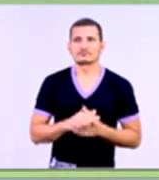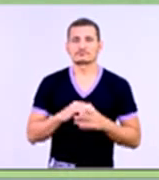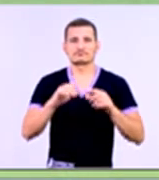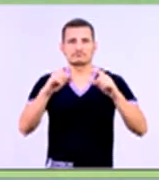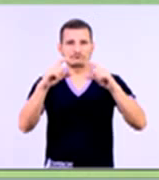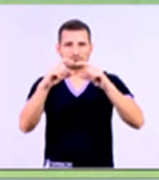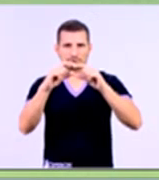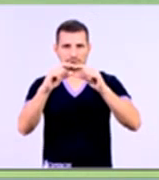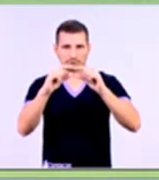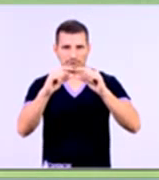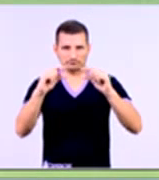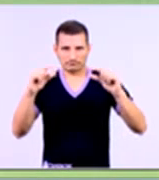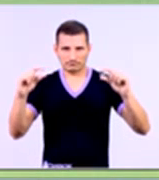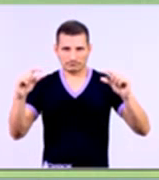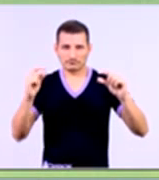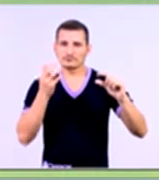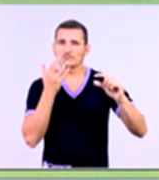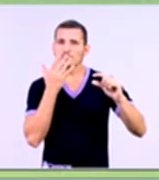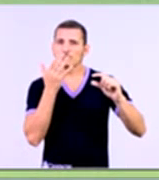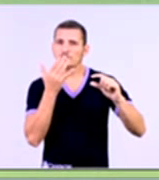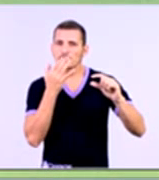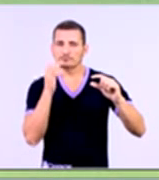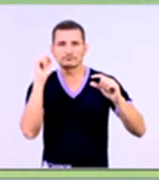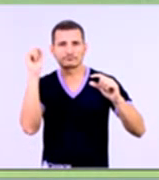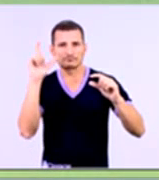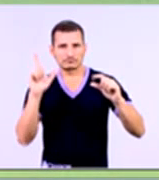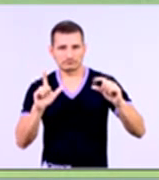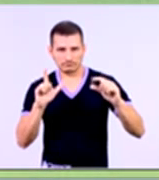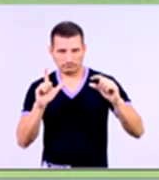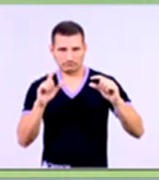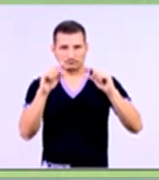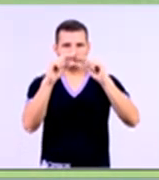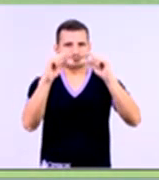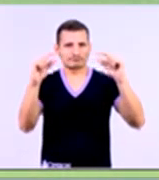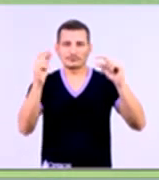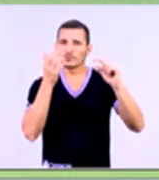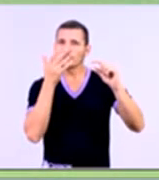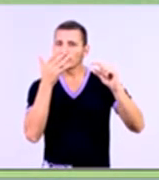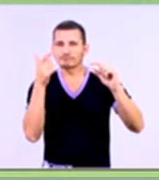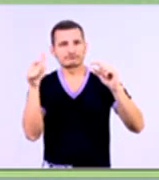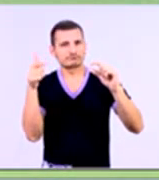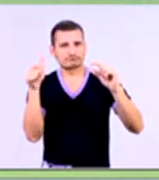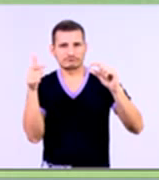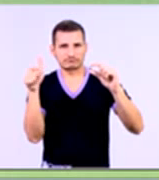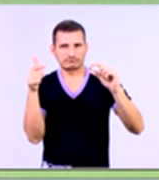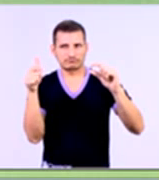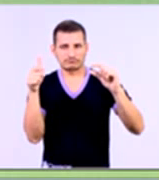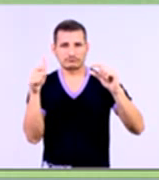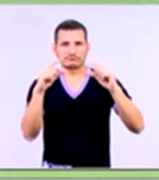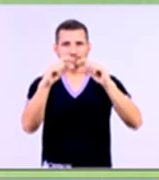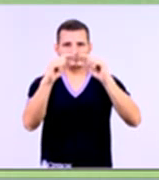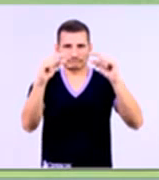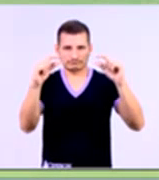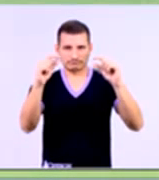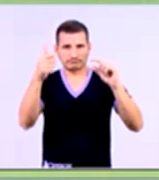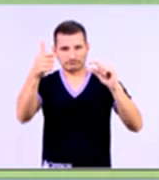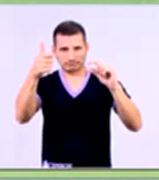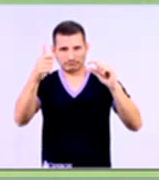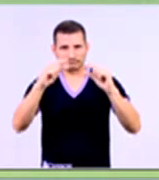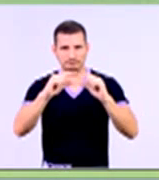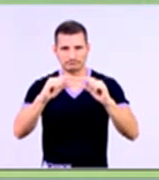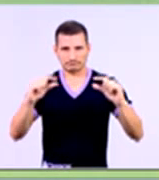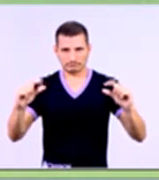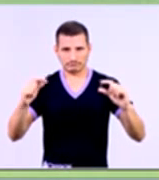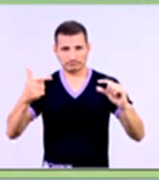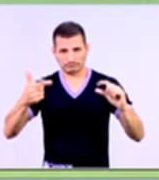sombreamento que o diferencia visualmente. Então, a única diferença que teve do primeiro exemplo para o segundo